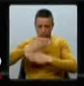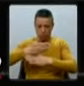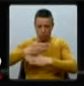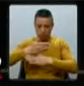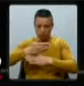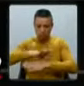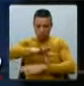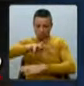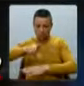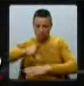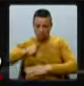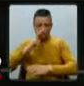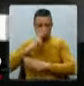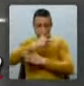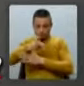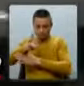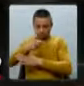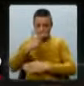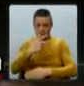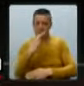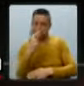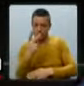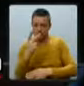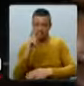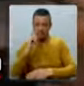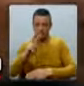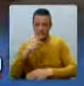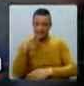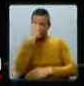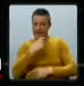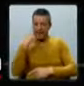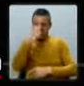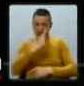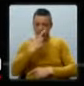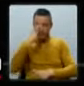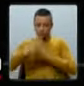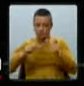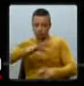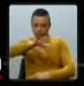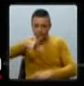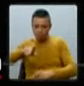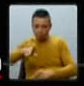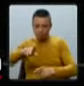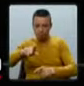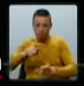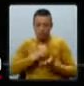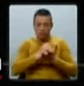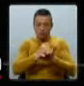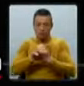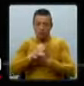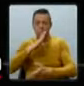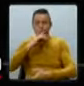O assalto foi naturalmente captado pela câmara da televisão. É até possível ver as caras dos assaltantes. Nada que tenha para já ajudado a polícia a apanhar